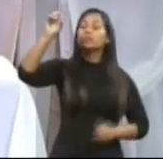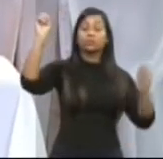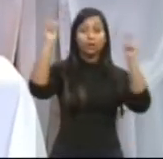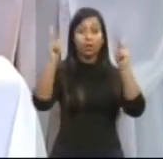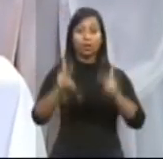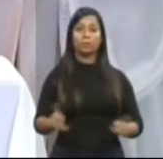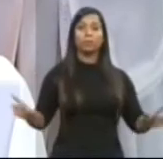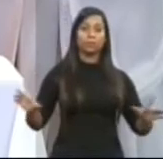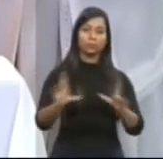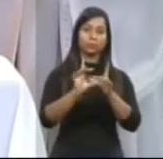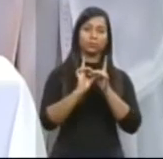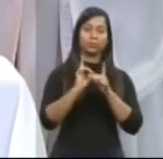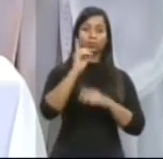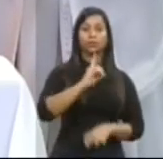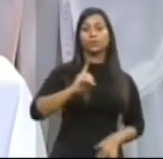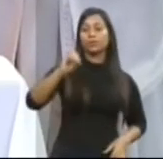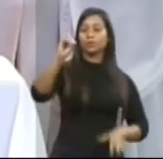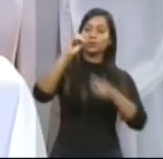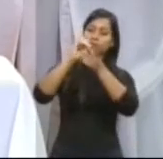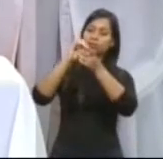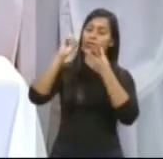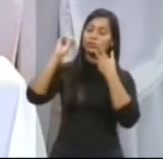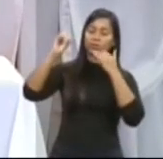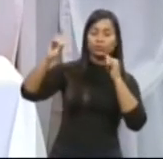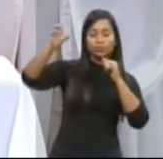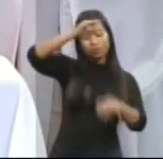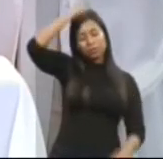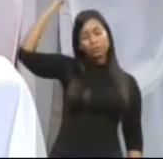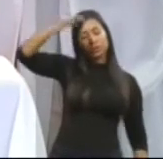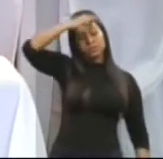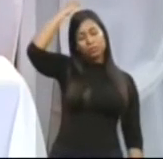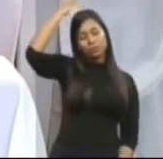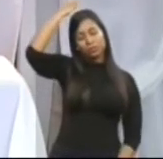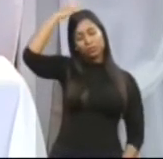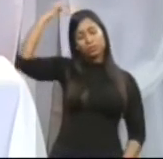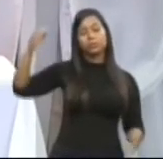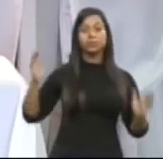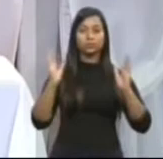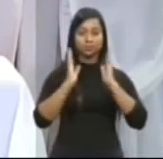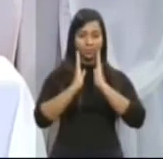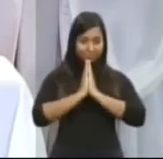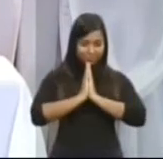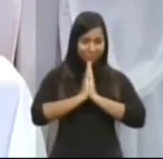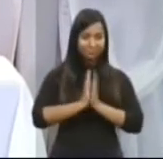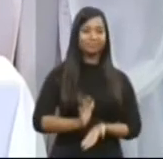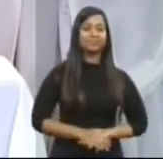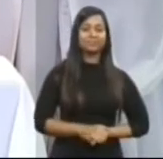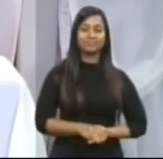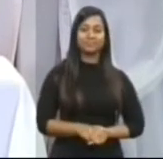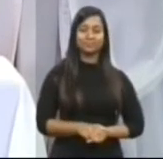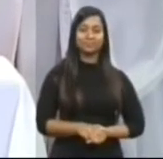vosso desejo, a paz e a unidade. Vós que sois Deus com o Pai e o Espírito